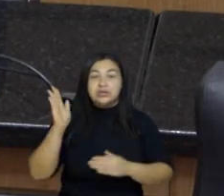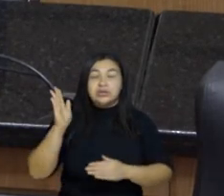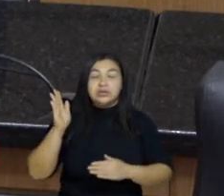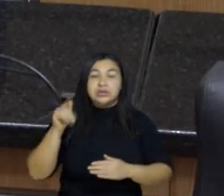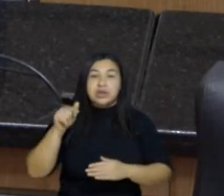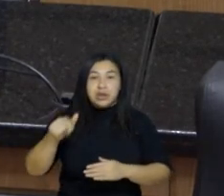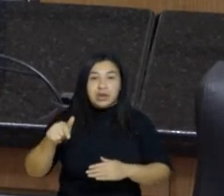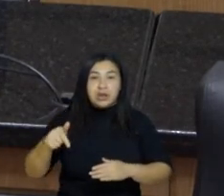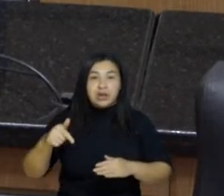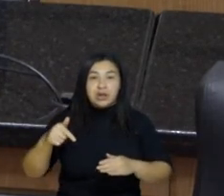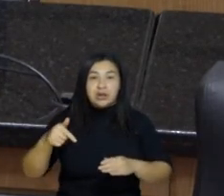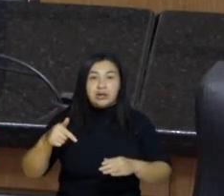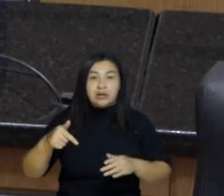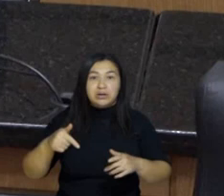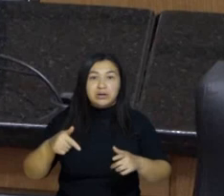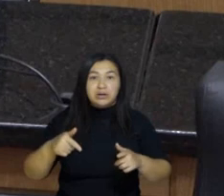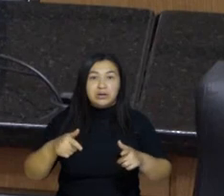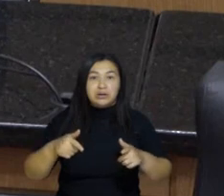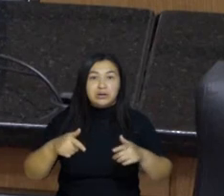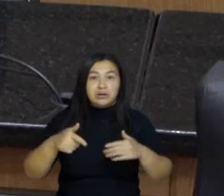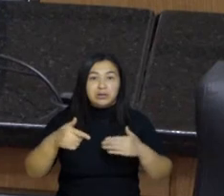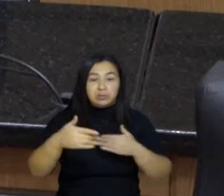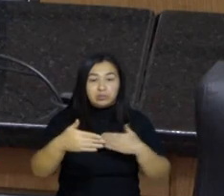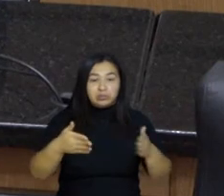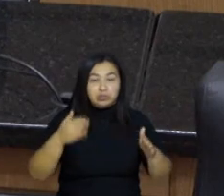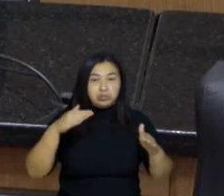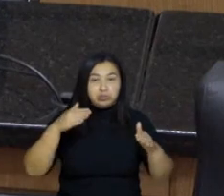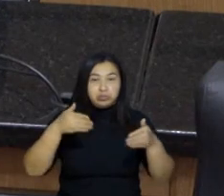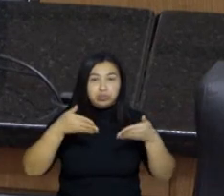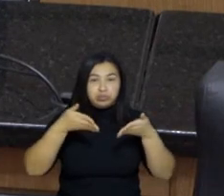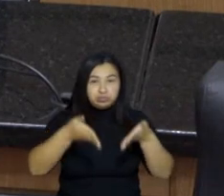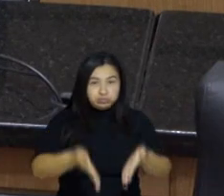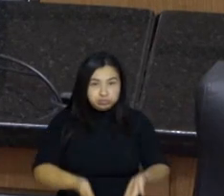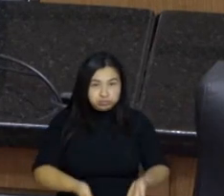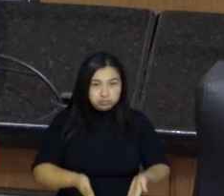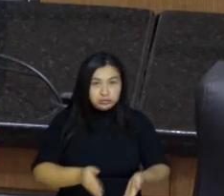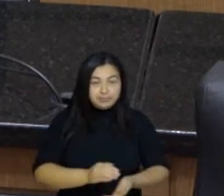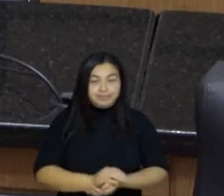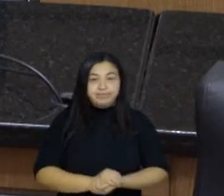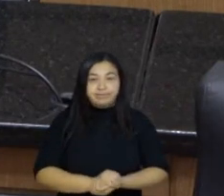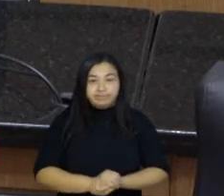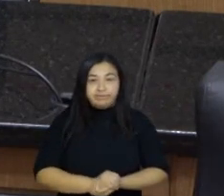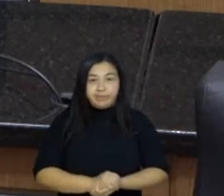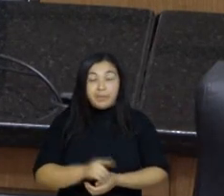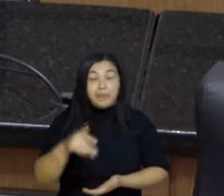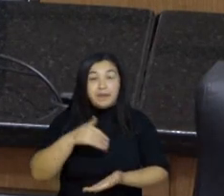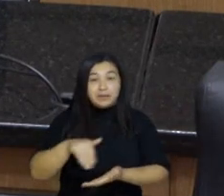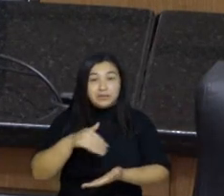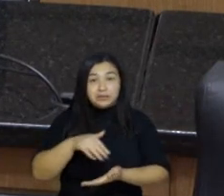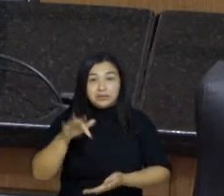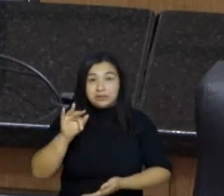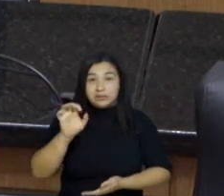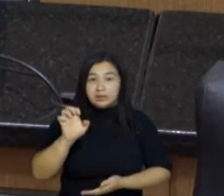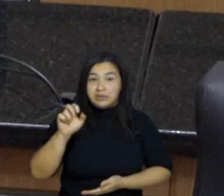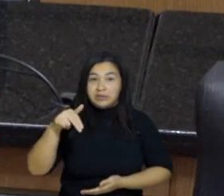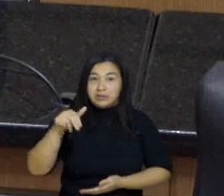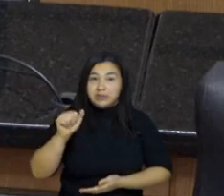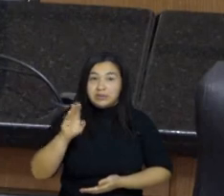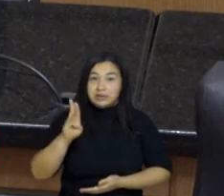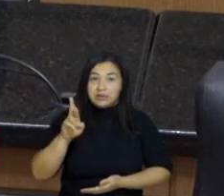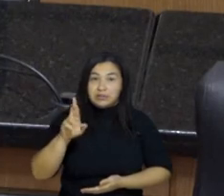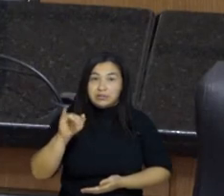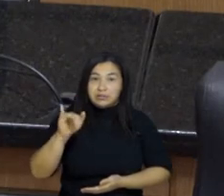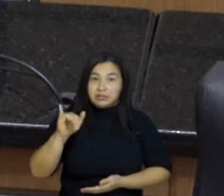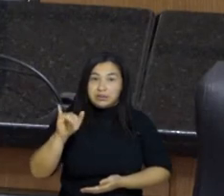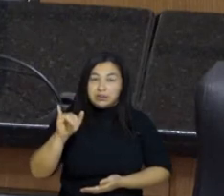figura que desenvolvia um trabalho muito importante nessa área, como o secretário executivo da FENABRAVE em Santa Catarina.